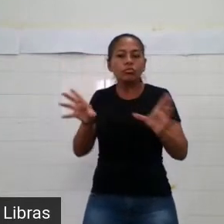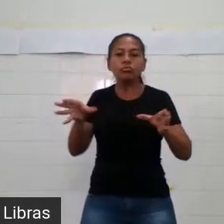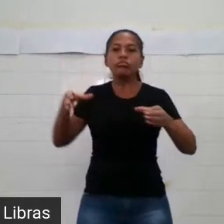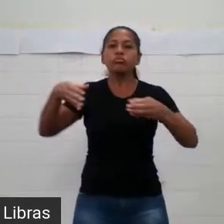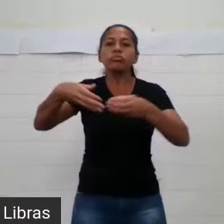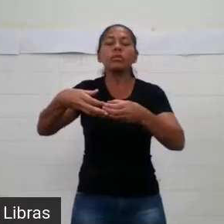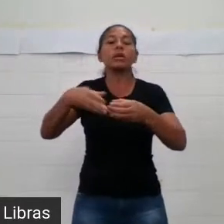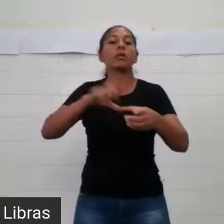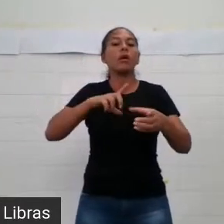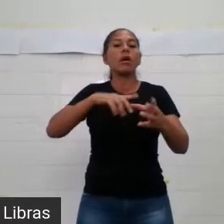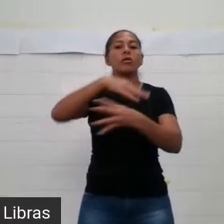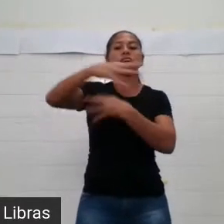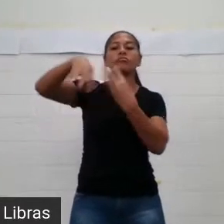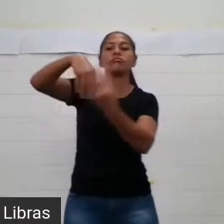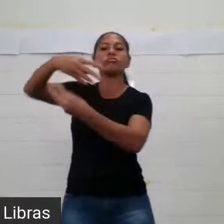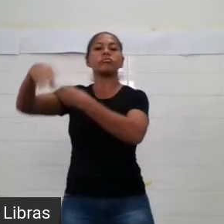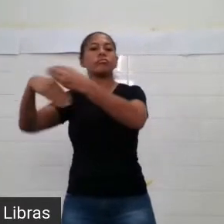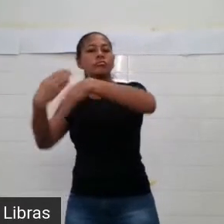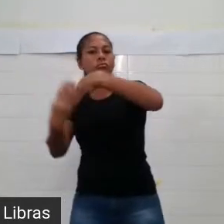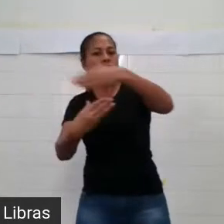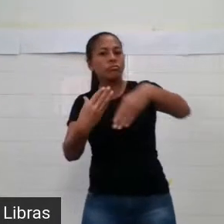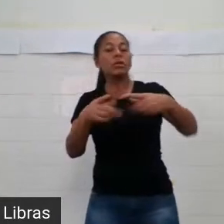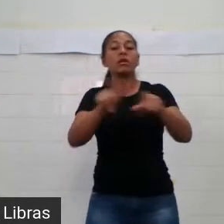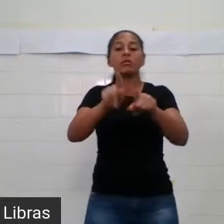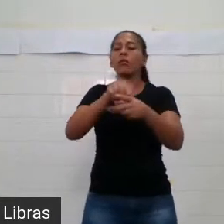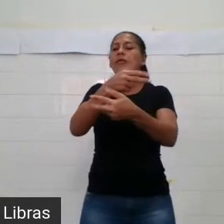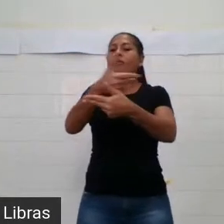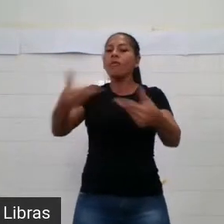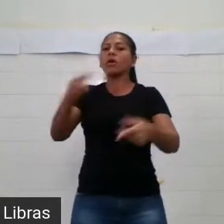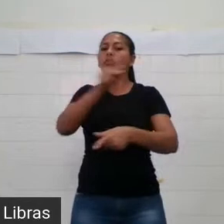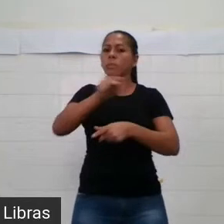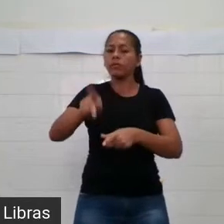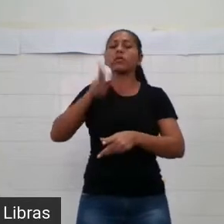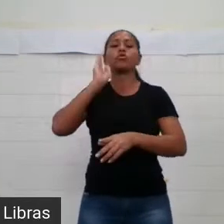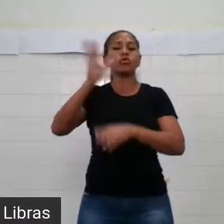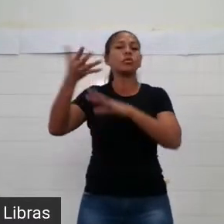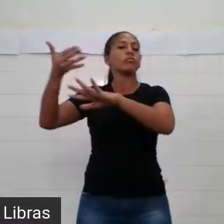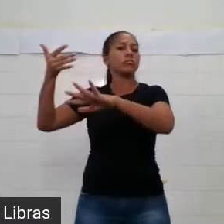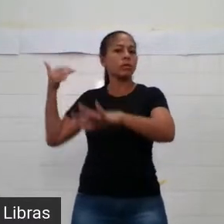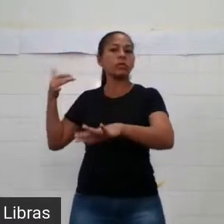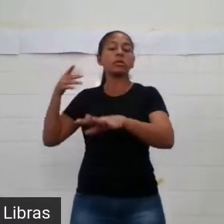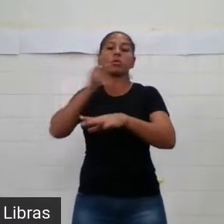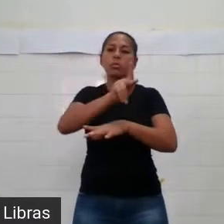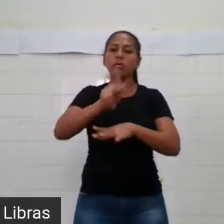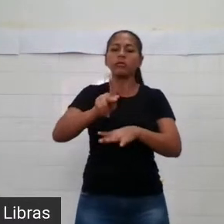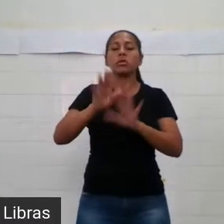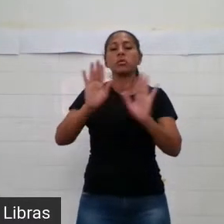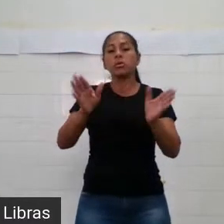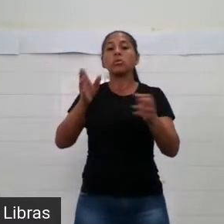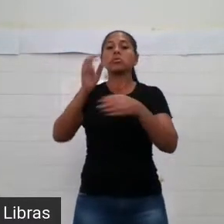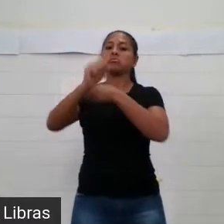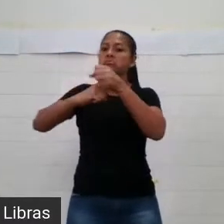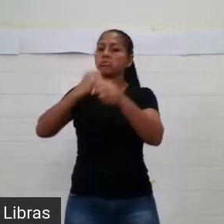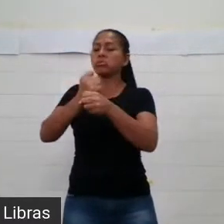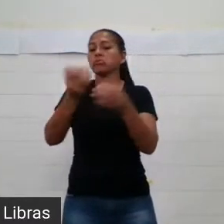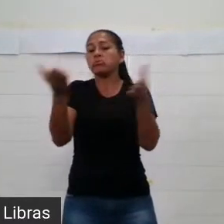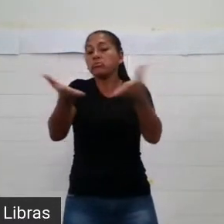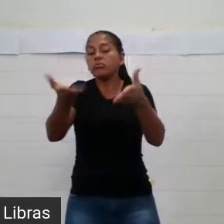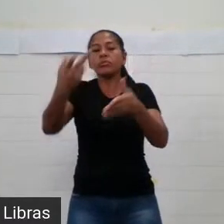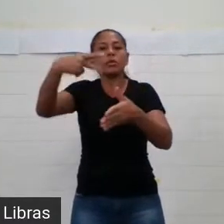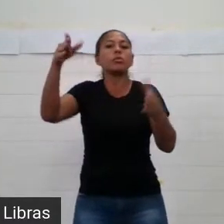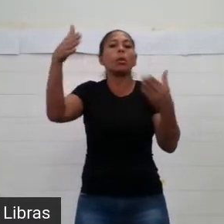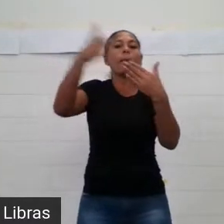relação com a docência. São professores e professoras, ou foram professores e professoras, num determinado momento da sua vida.